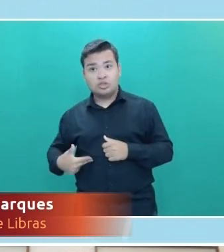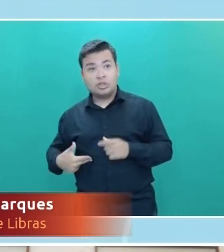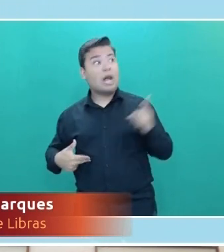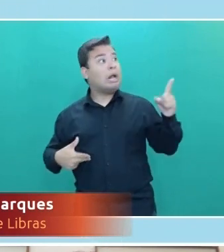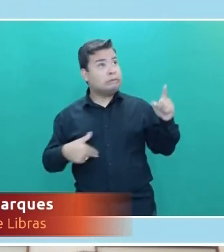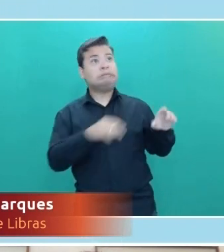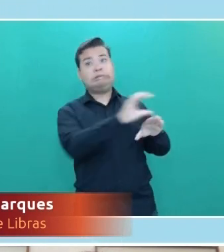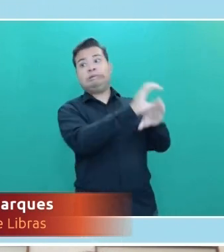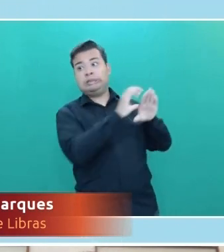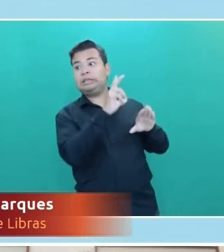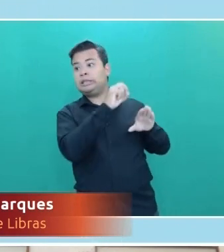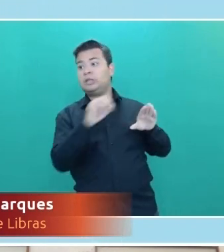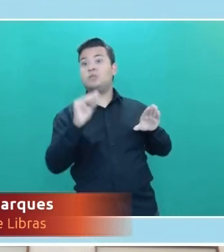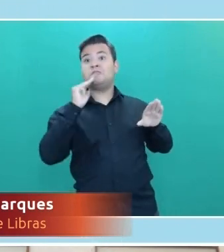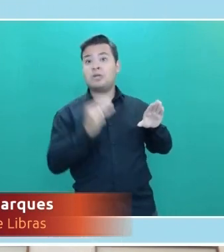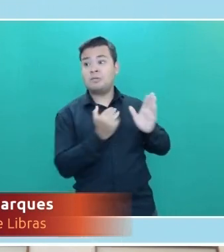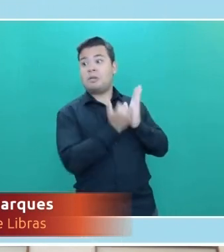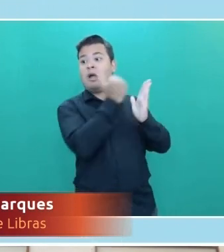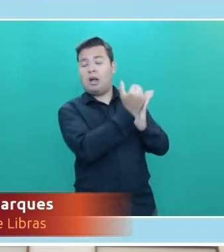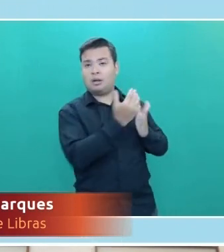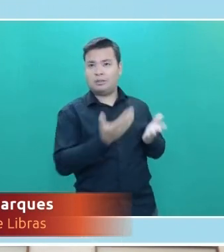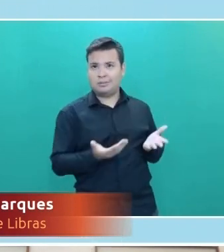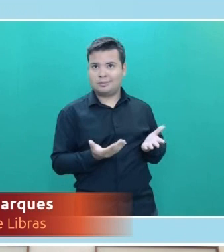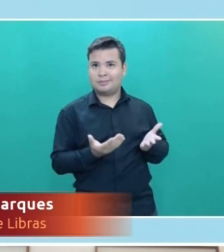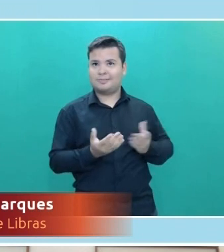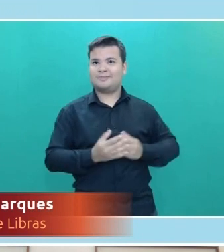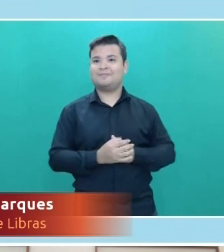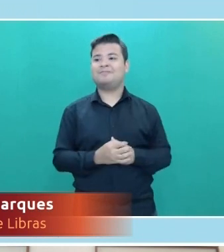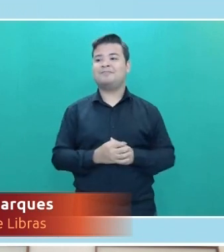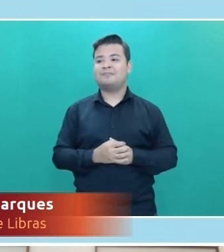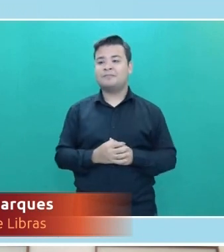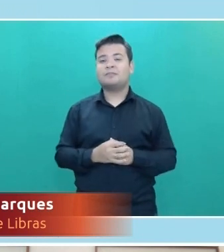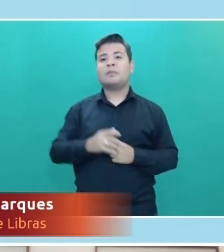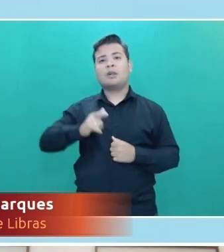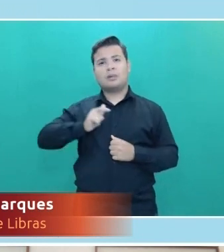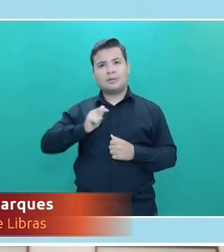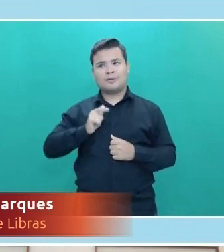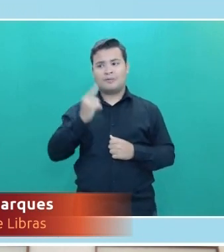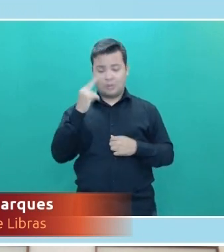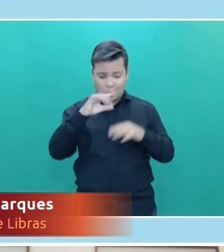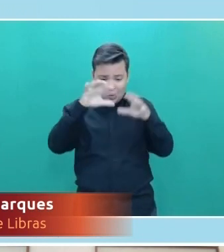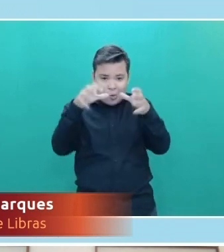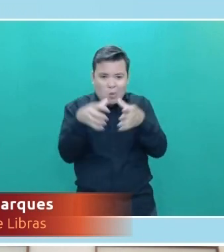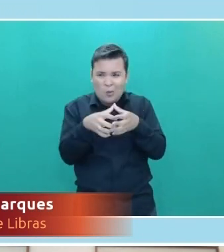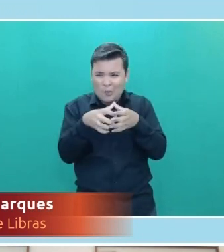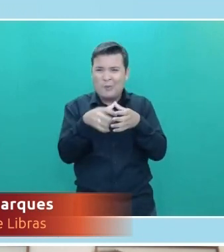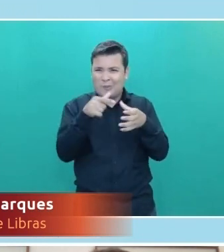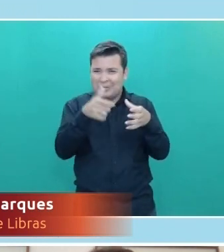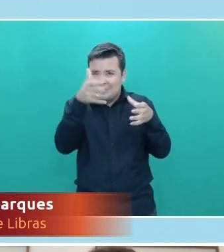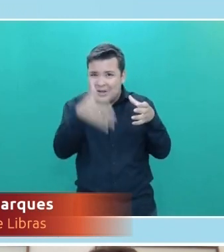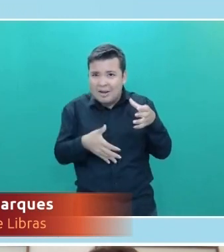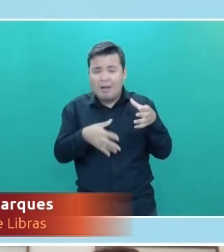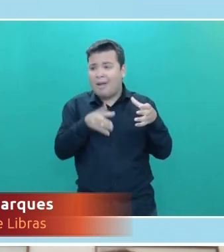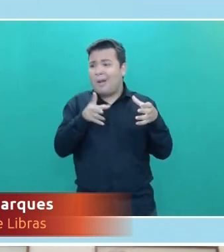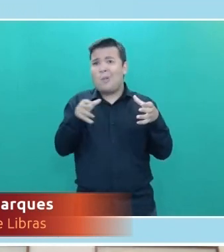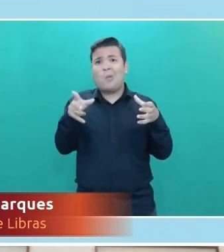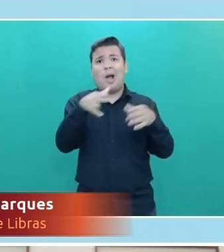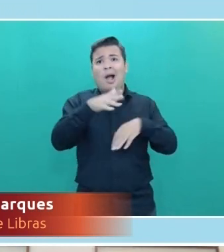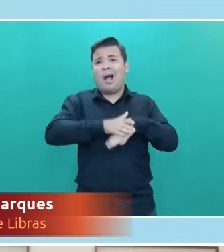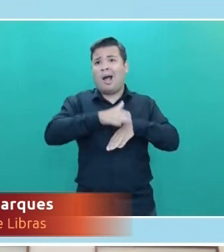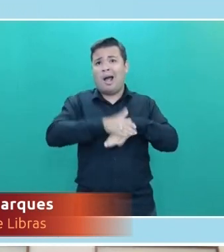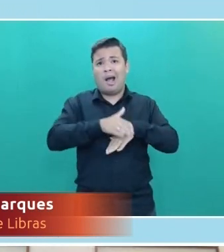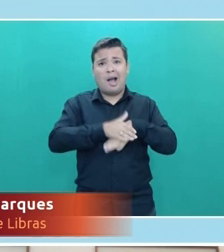todo mundo nesse rango de países, né, de potências médias, fazendo a mesma coisa. E eu diria o seguinte,